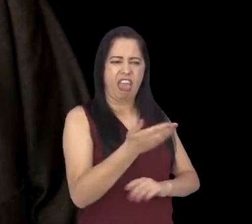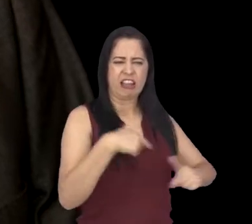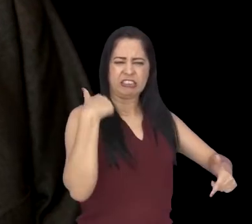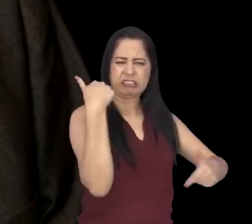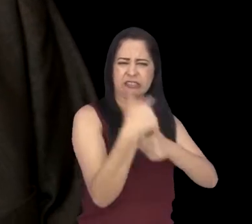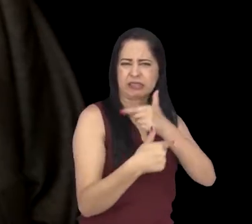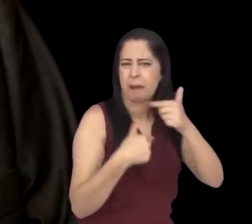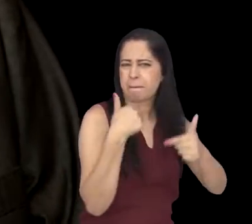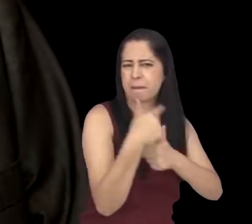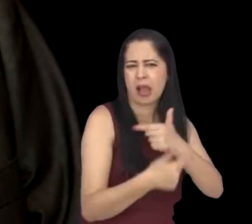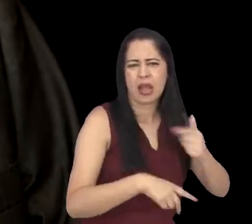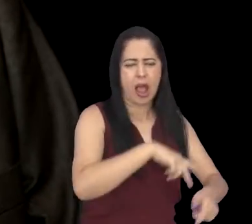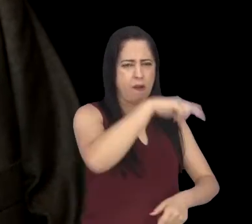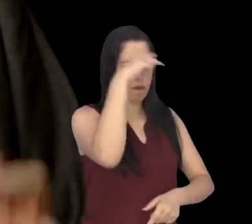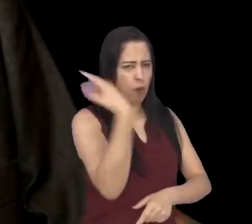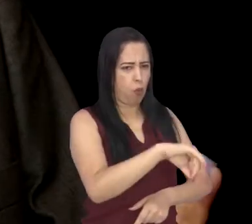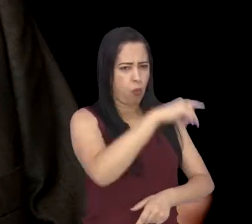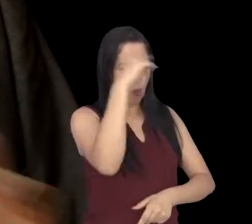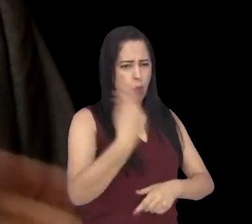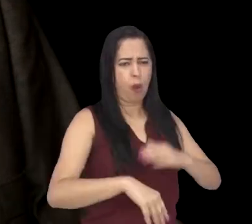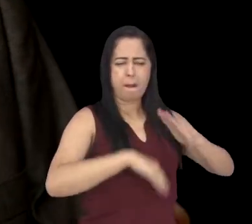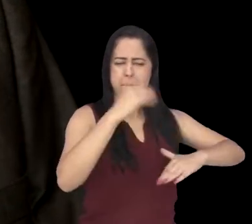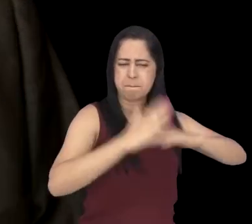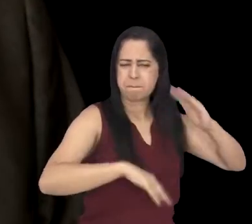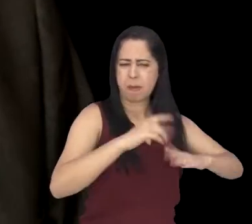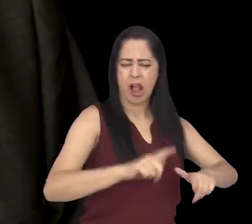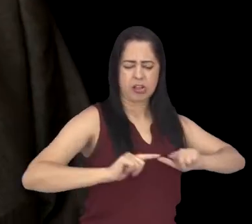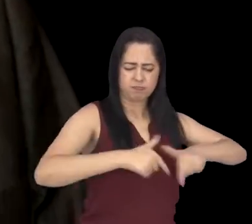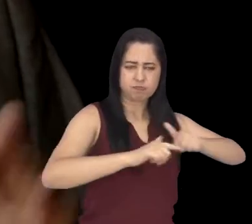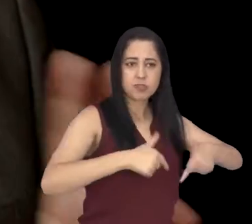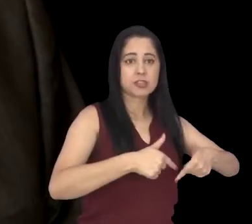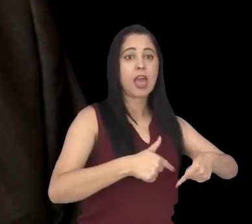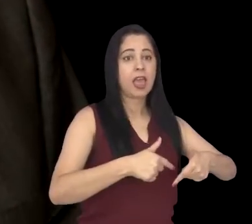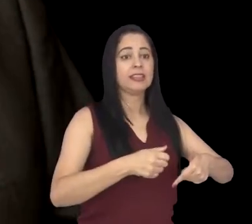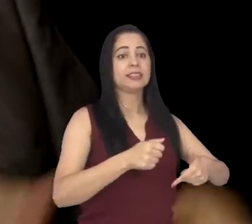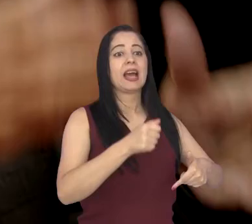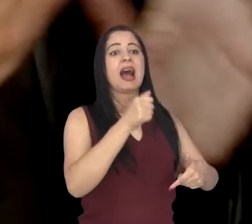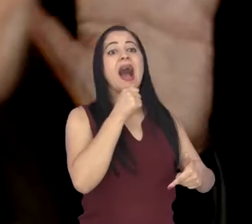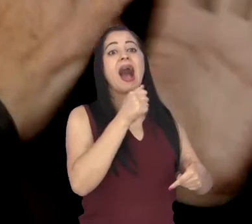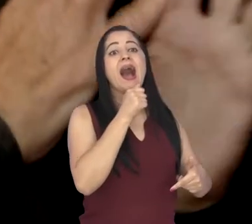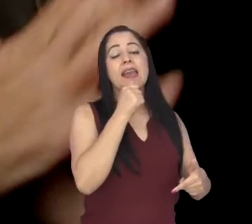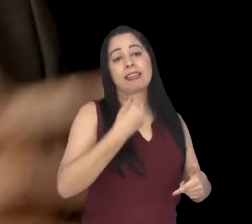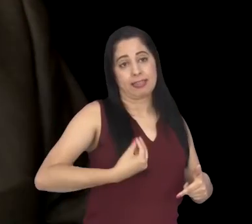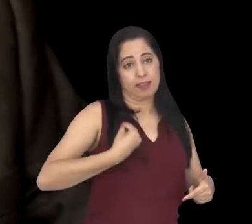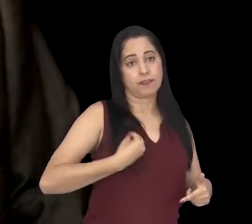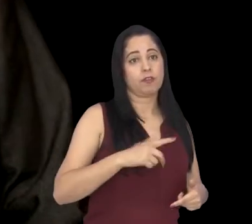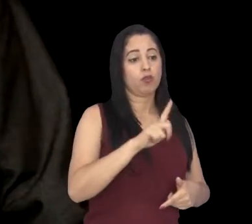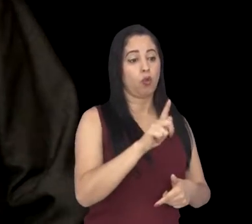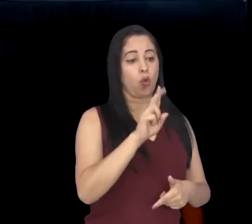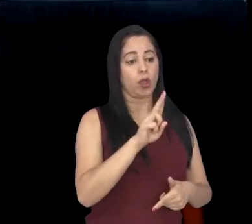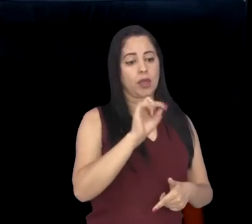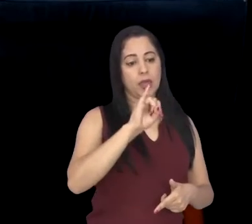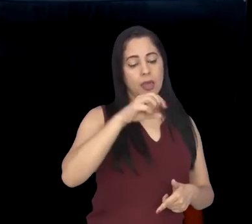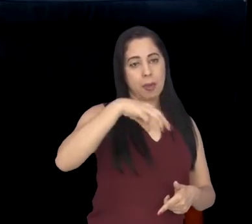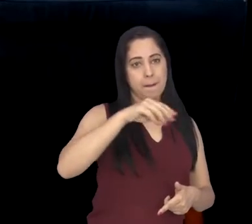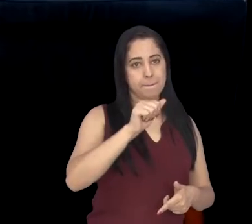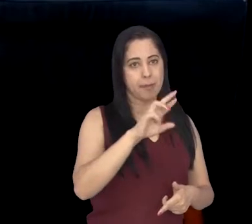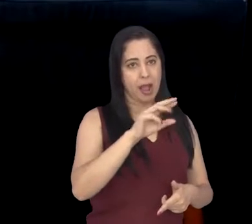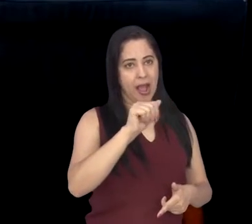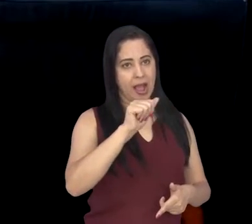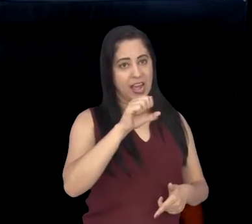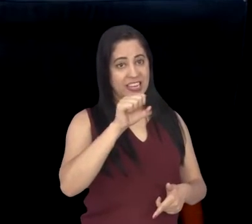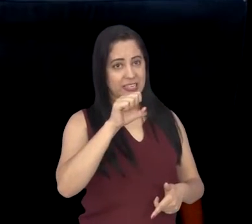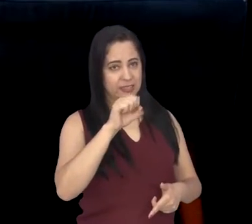trabalhador braçal do jornalismo, que era o Voile Guimarães, o Guima, né? Também vivo, que eu encontrei recentemente, infelizmente, no velório do